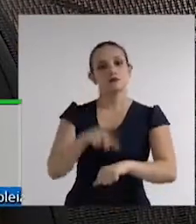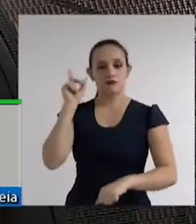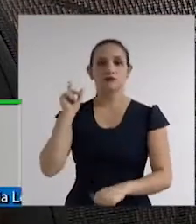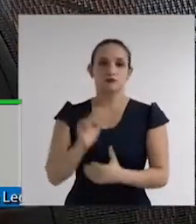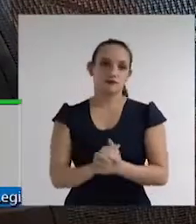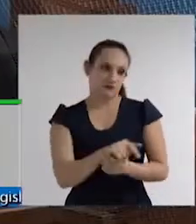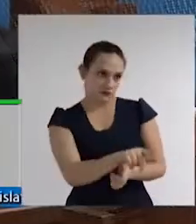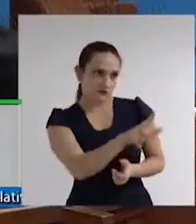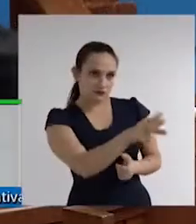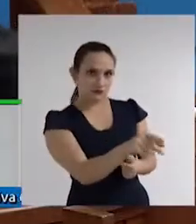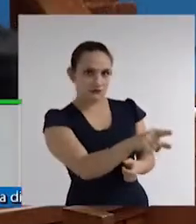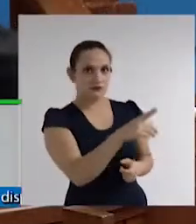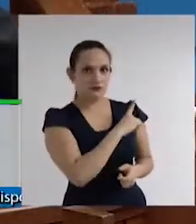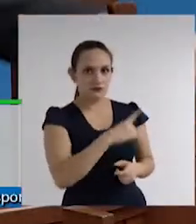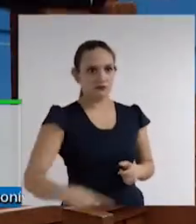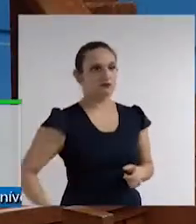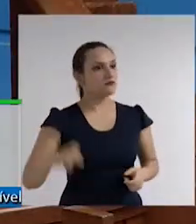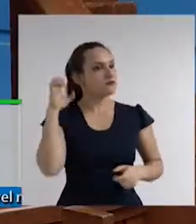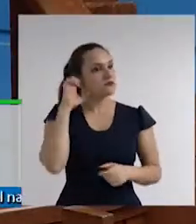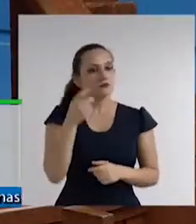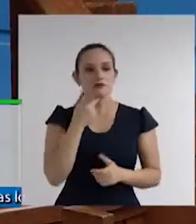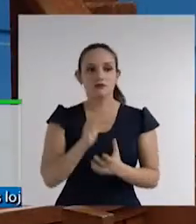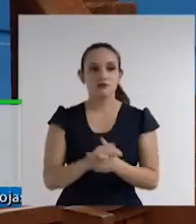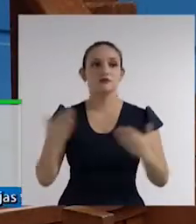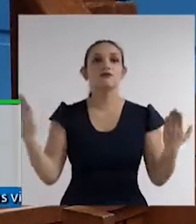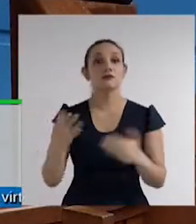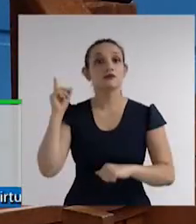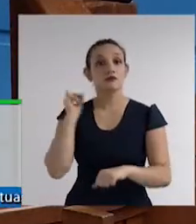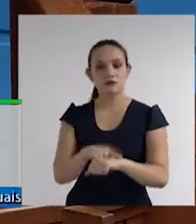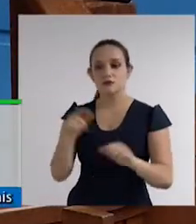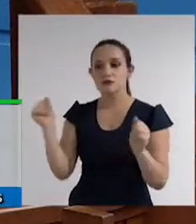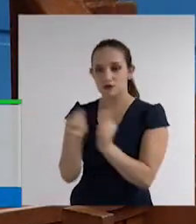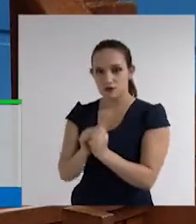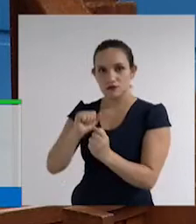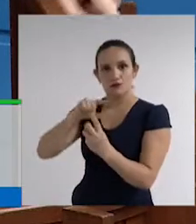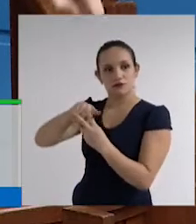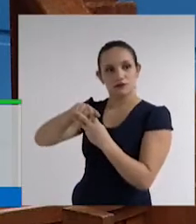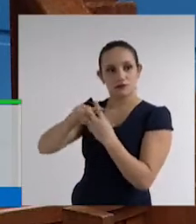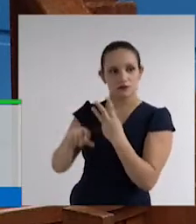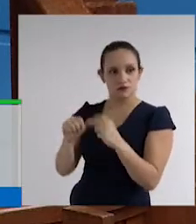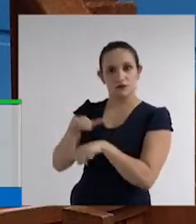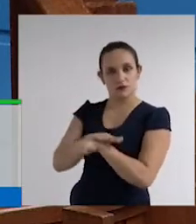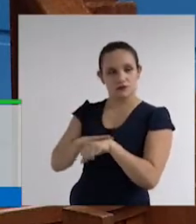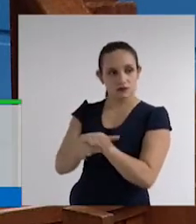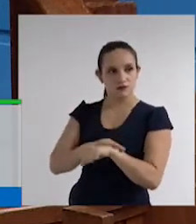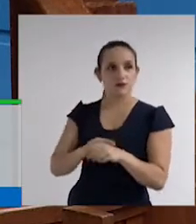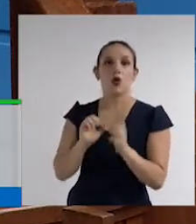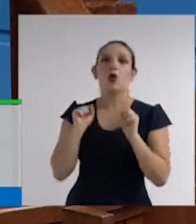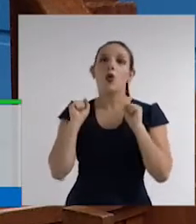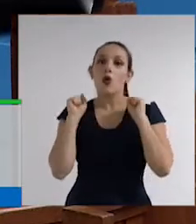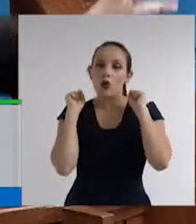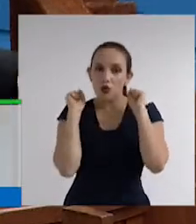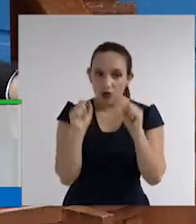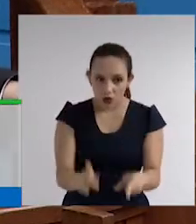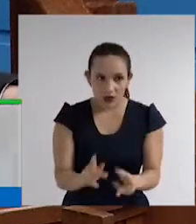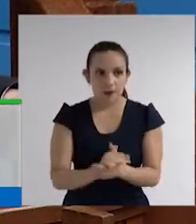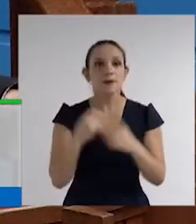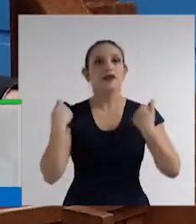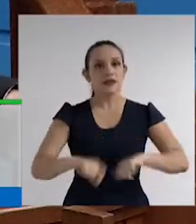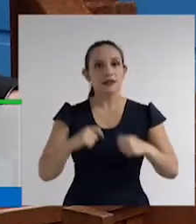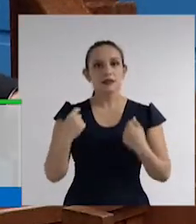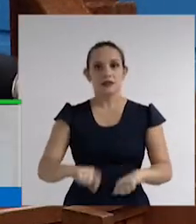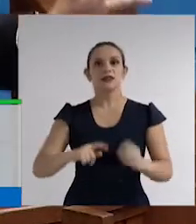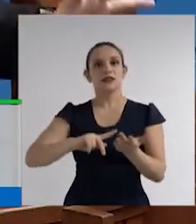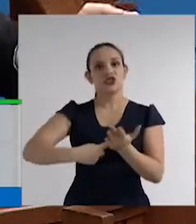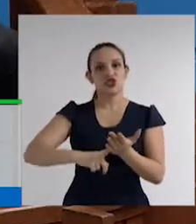deputado Eduardo Rocha, o presidente Júnior Mock está com o Simpetro, mas não adianta ser só o Simpetro que toma conta dos postos de